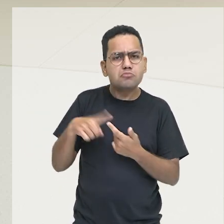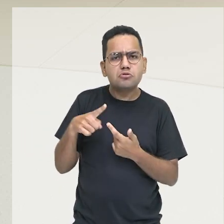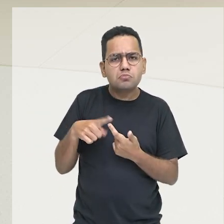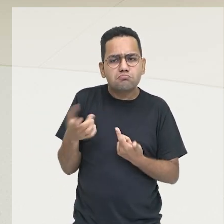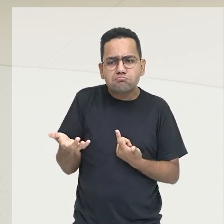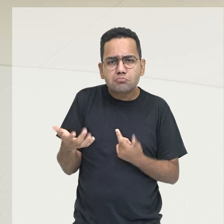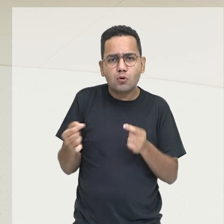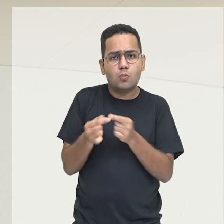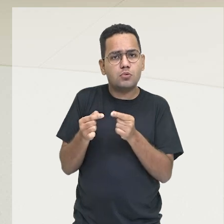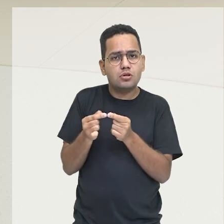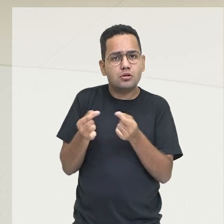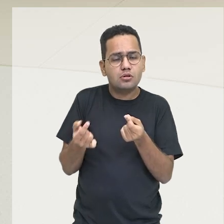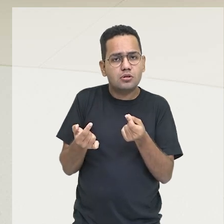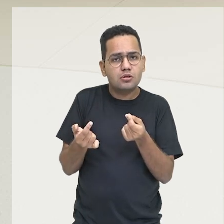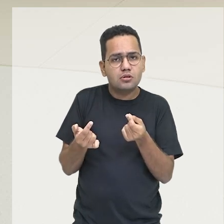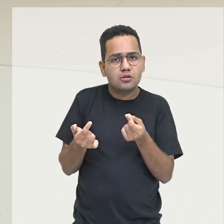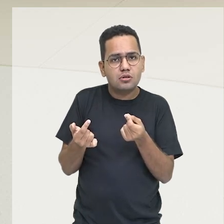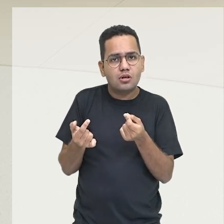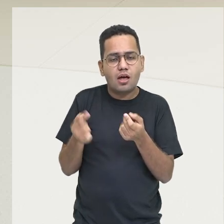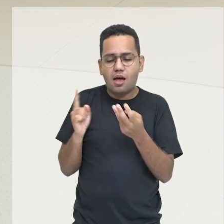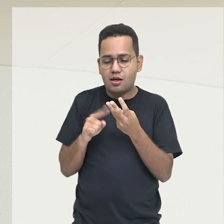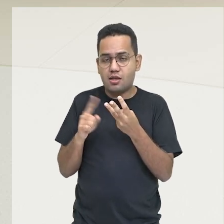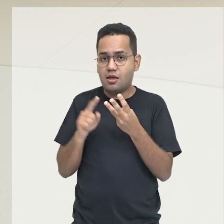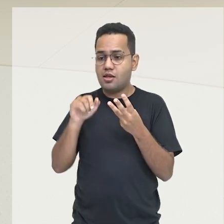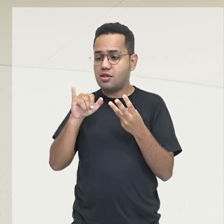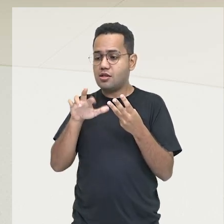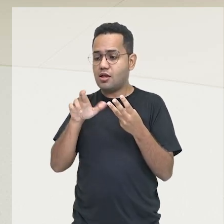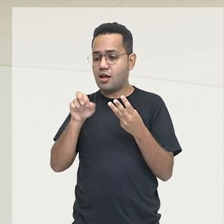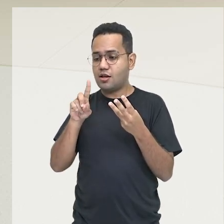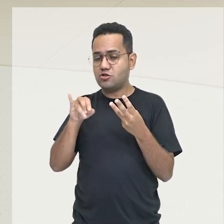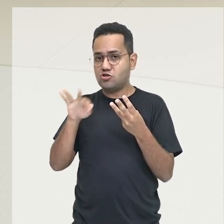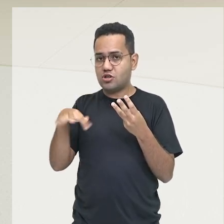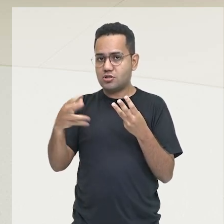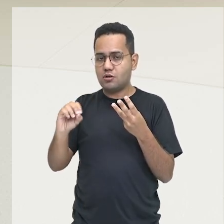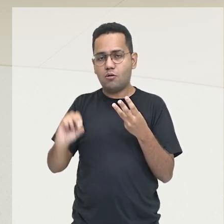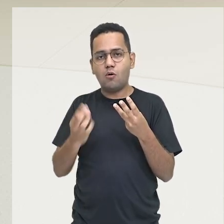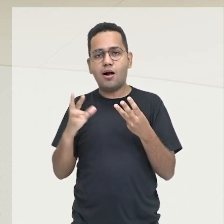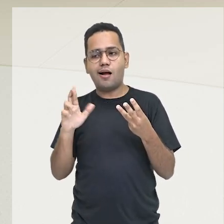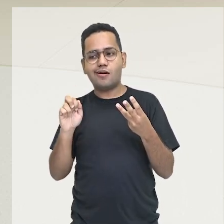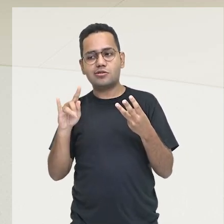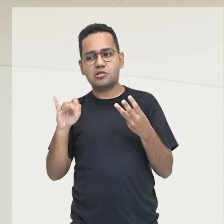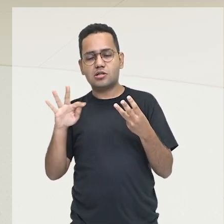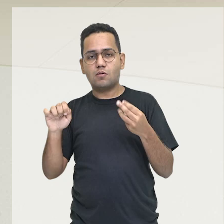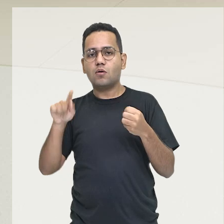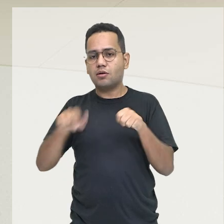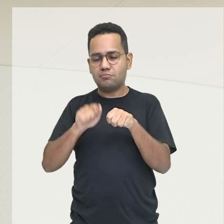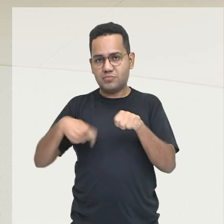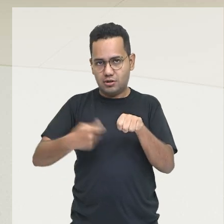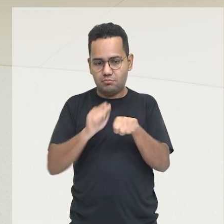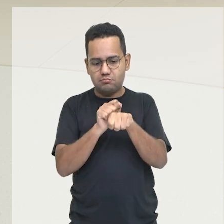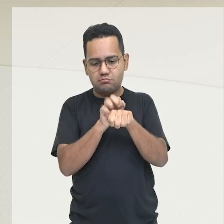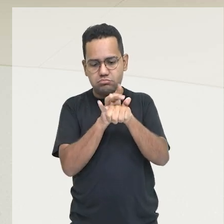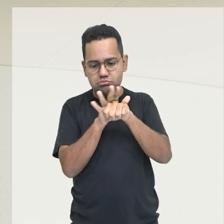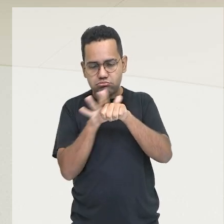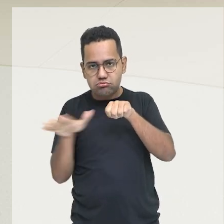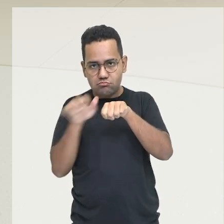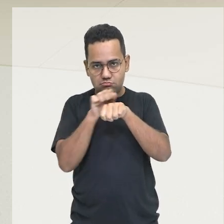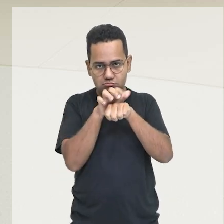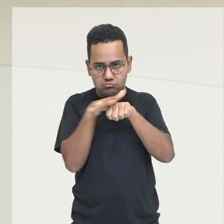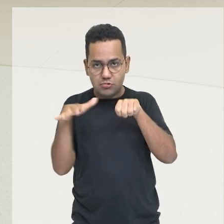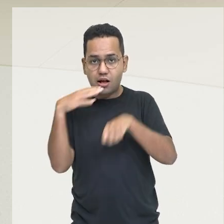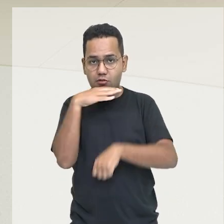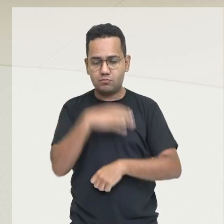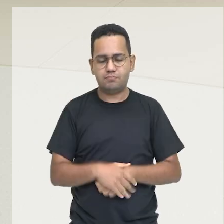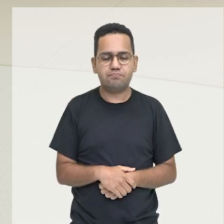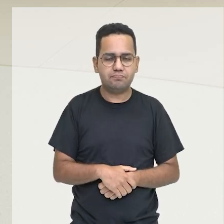essa? Vai ser de irradiação ou radiação, tá bom? Então, vejam aí que existem